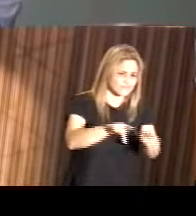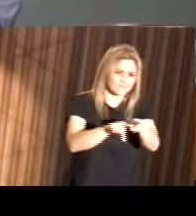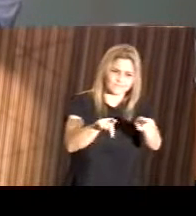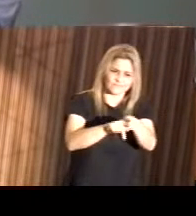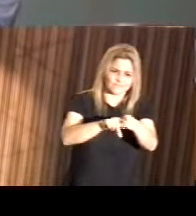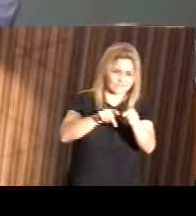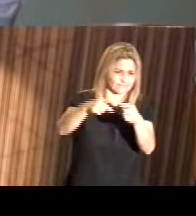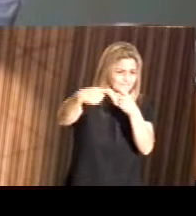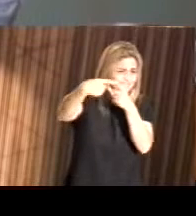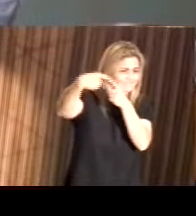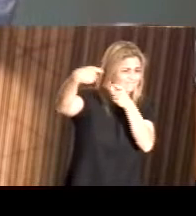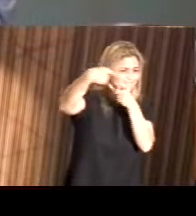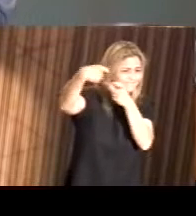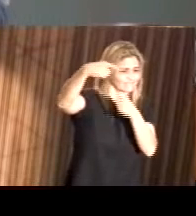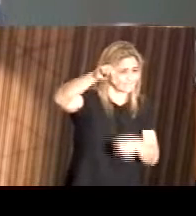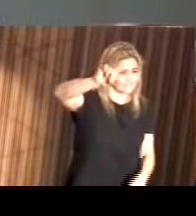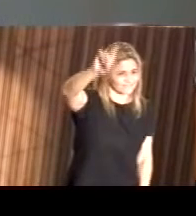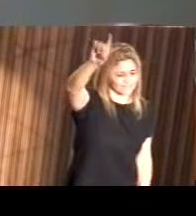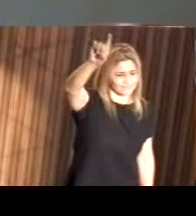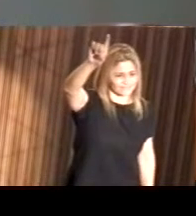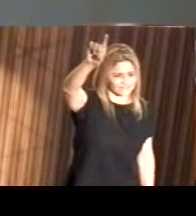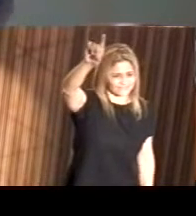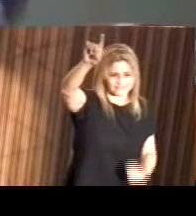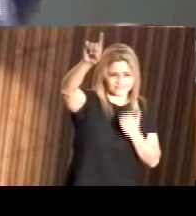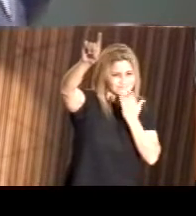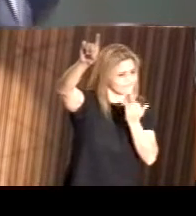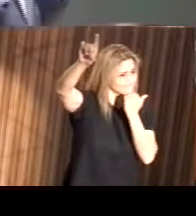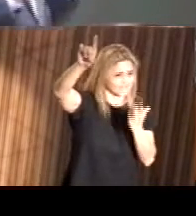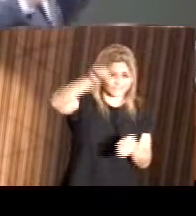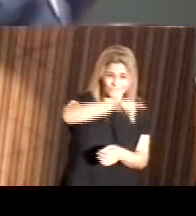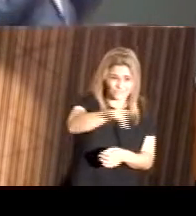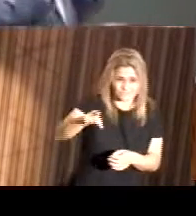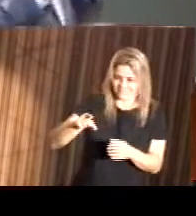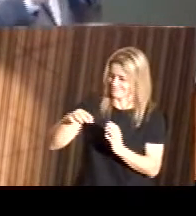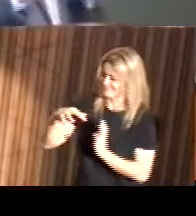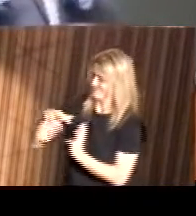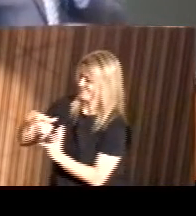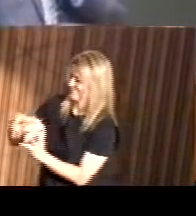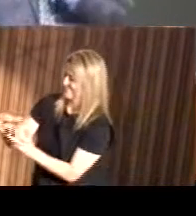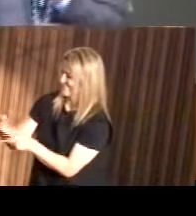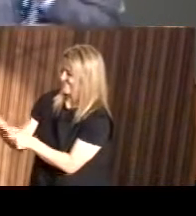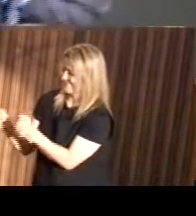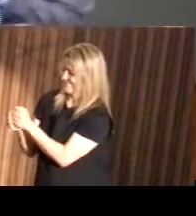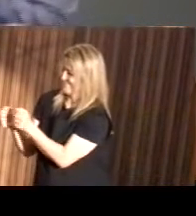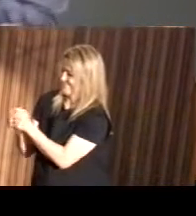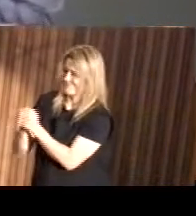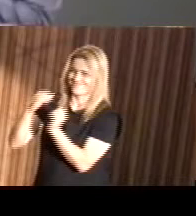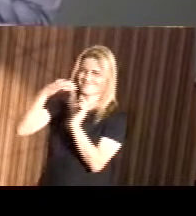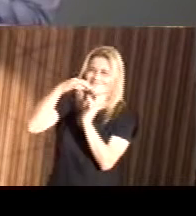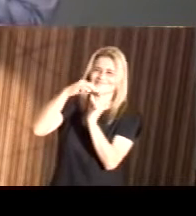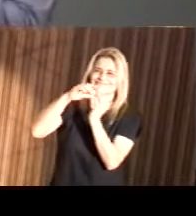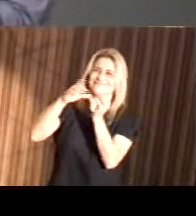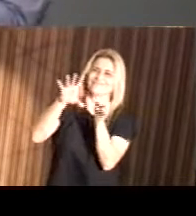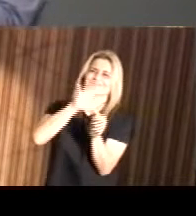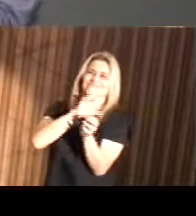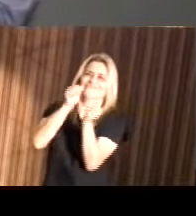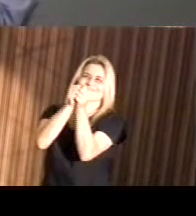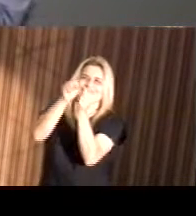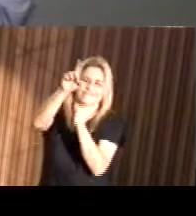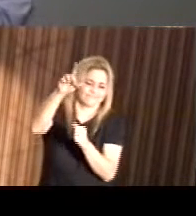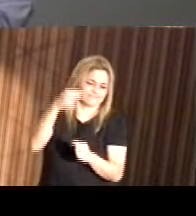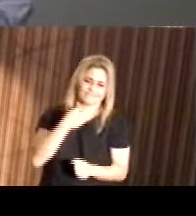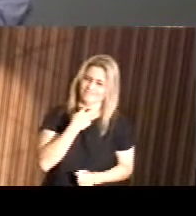com Deus. Não tem jeito de eu viver paz com Deus se eu